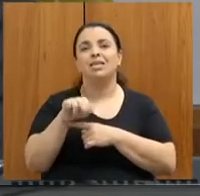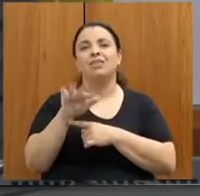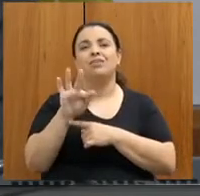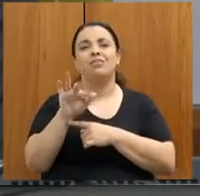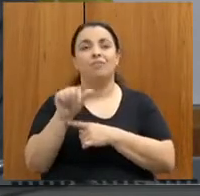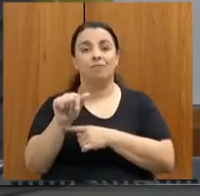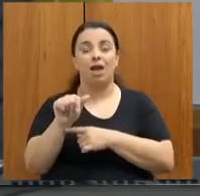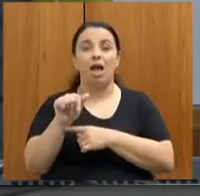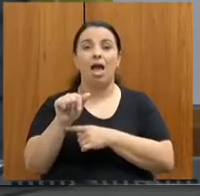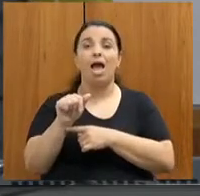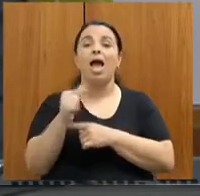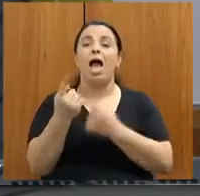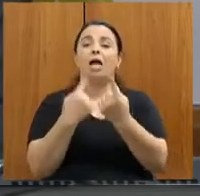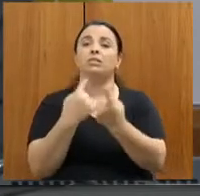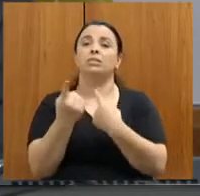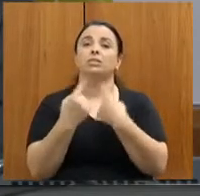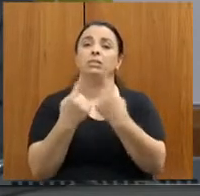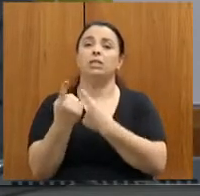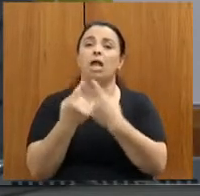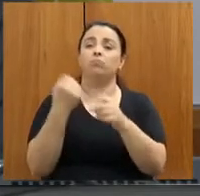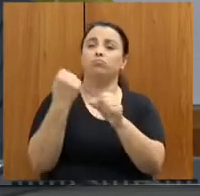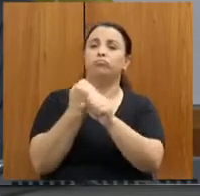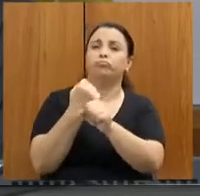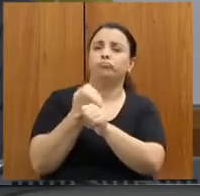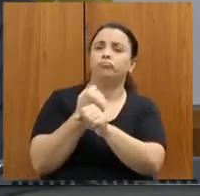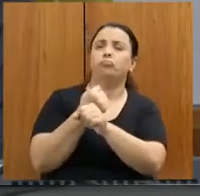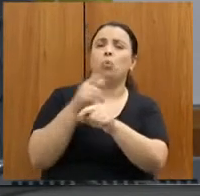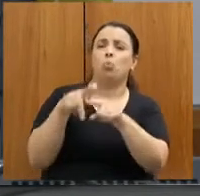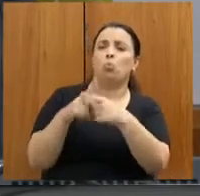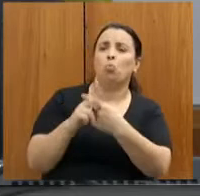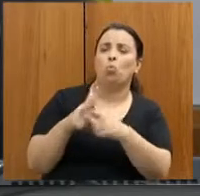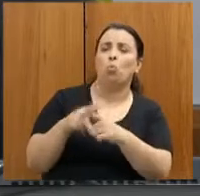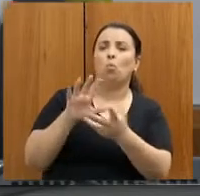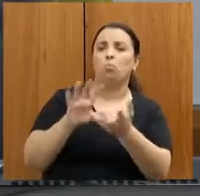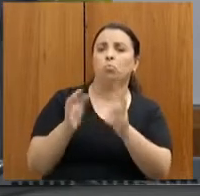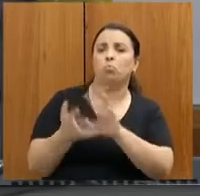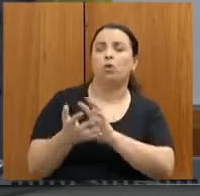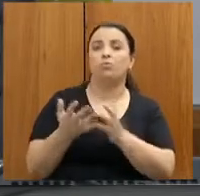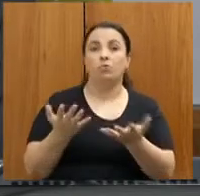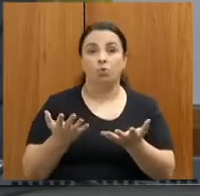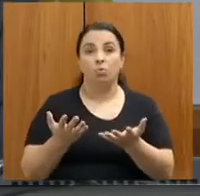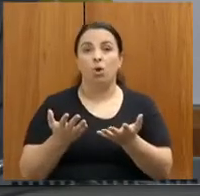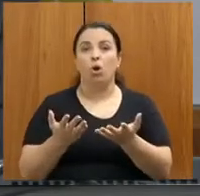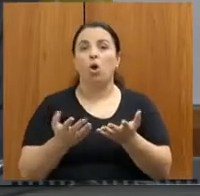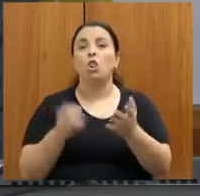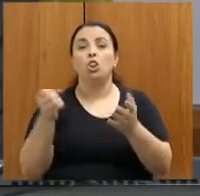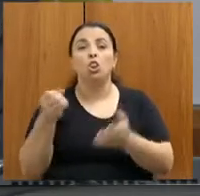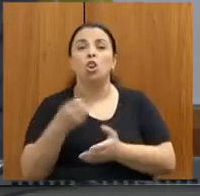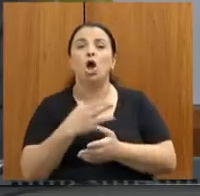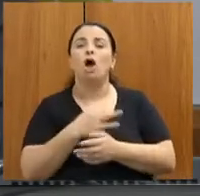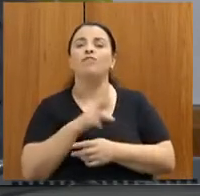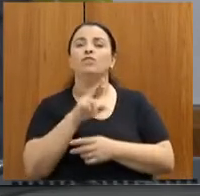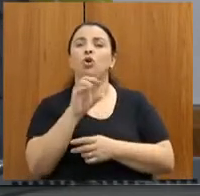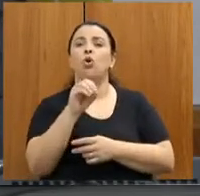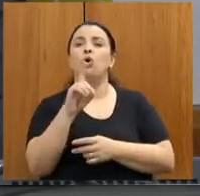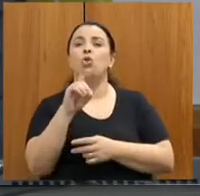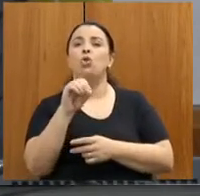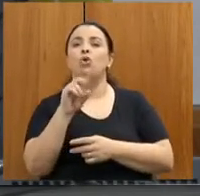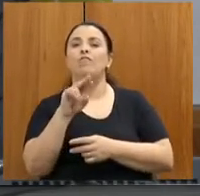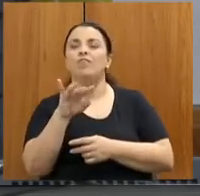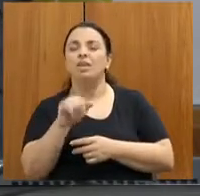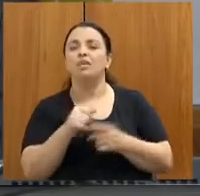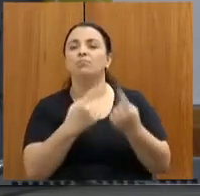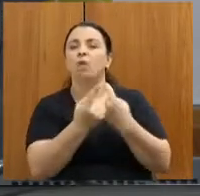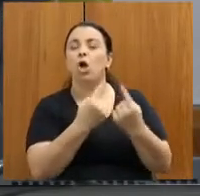recuperação inclusive de novos projetos de concessão de rodovias a exemplo da nossa Rodovia do Sul de Minas